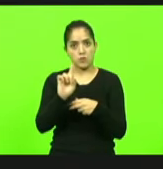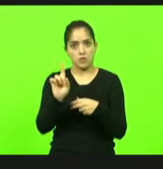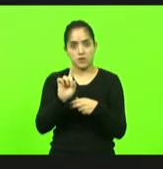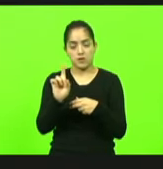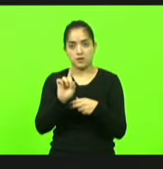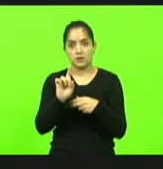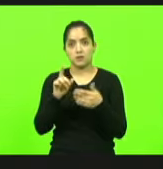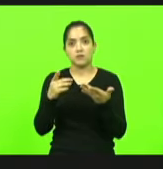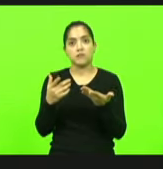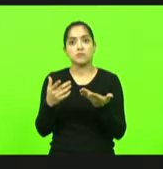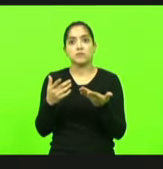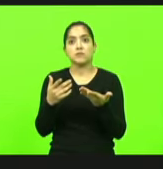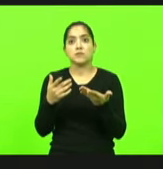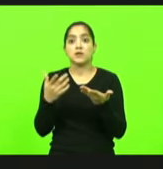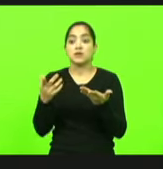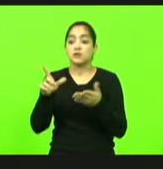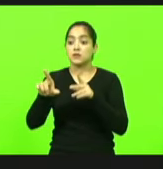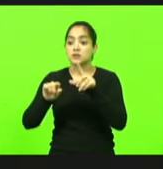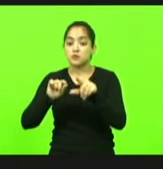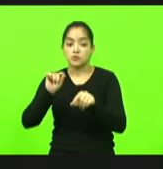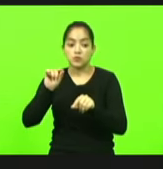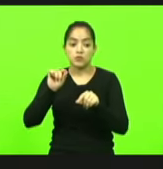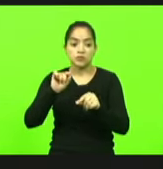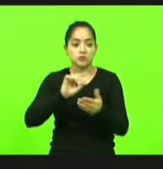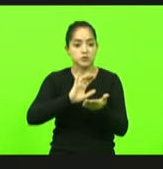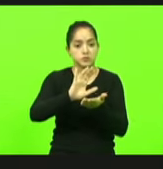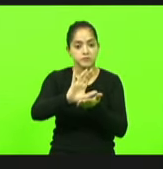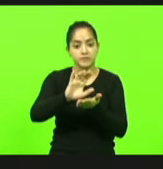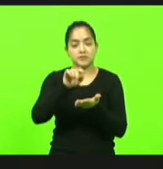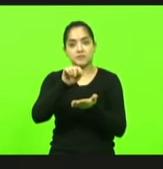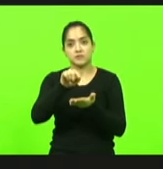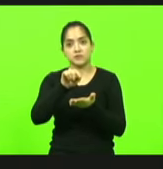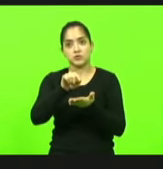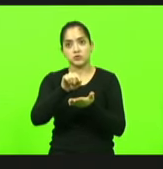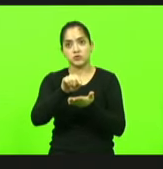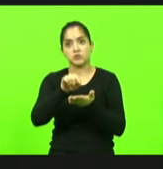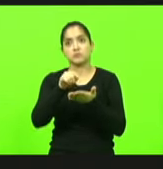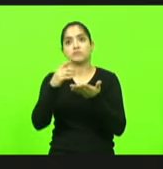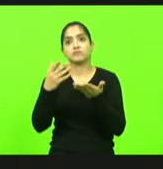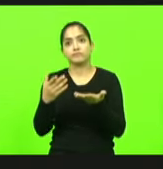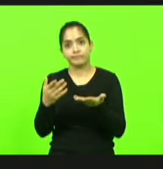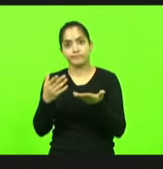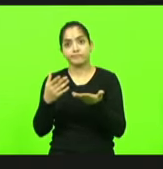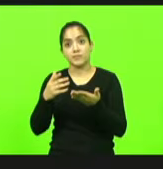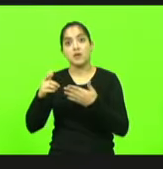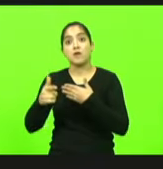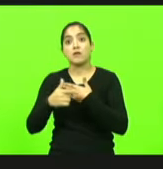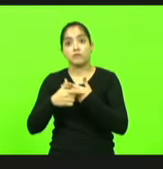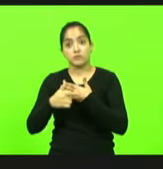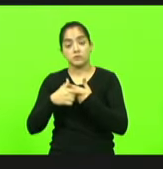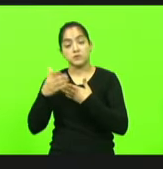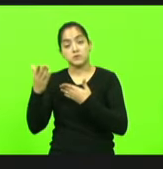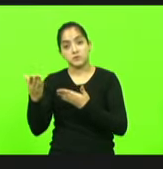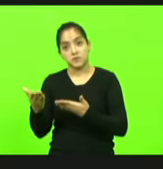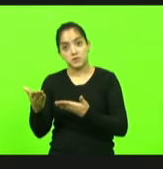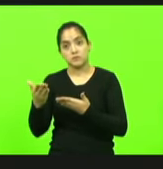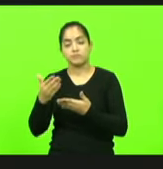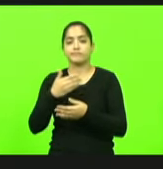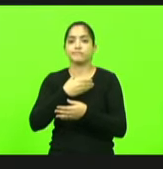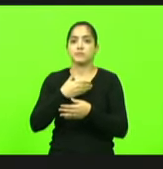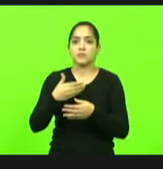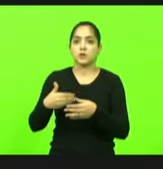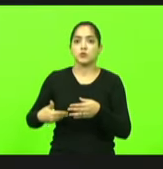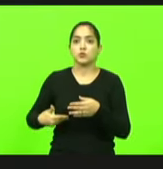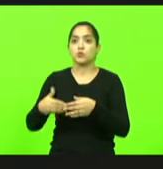sim, fazendo a escolha de não investir naquilo que seria, sim, função do Estado de Santa Catarina. As demandas